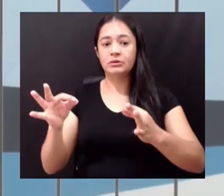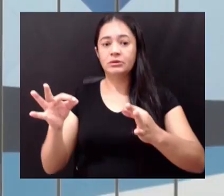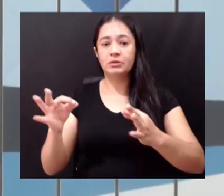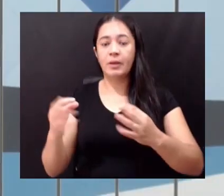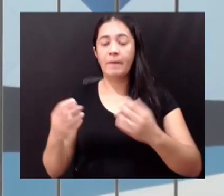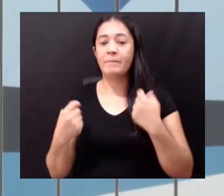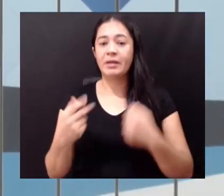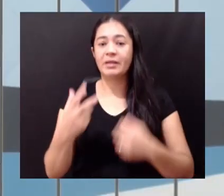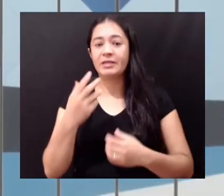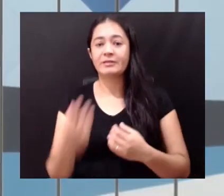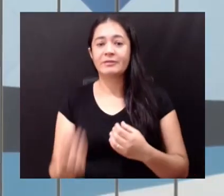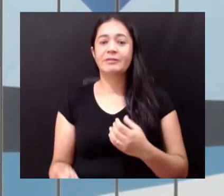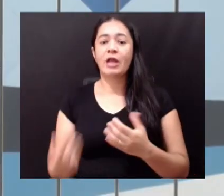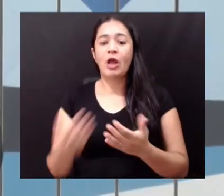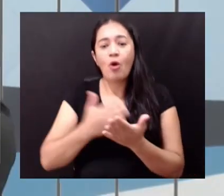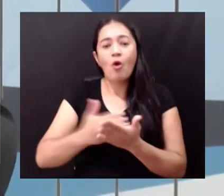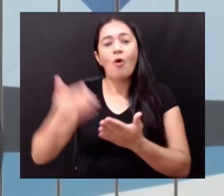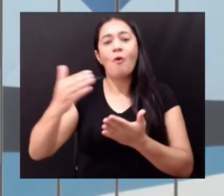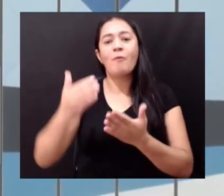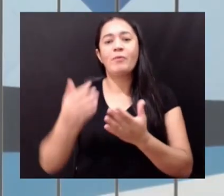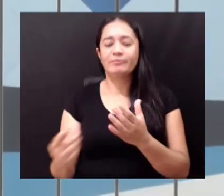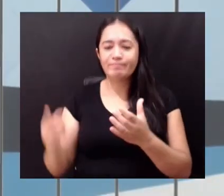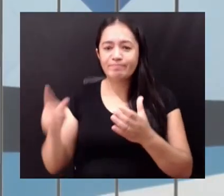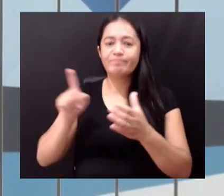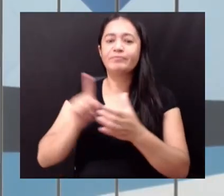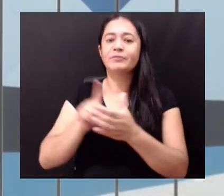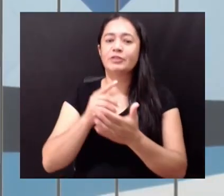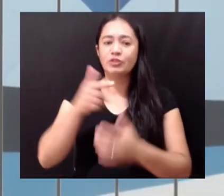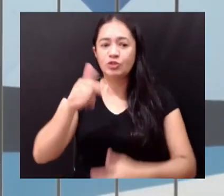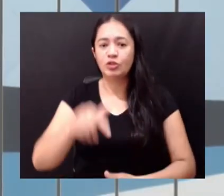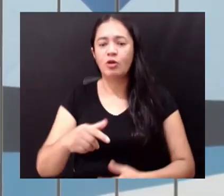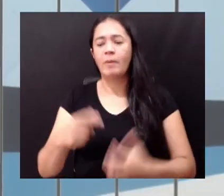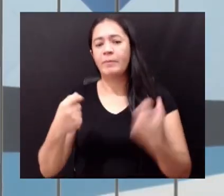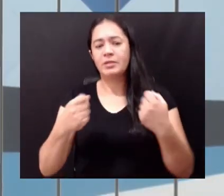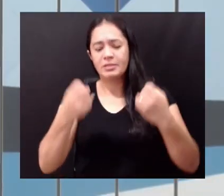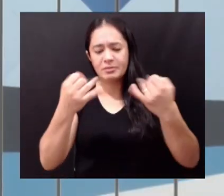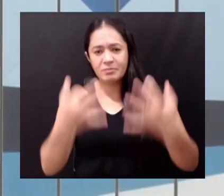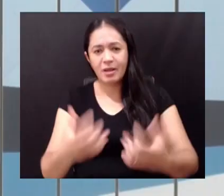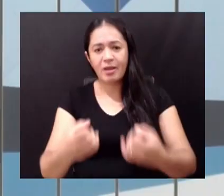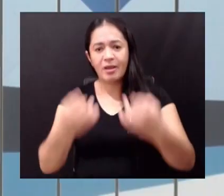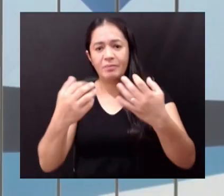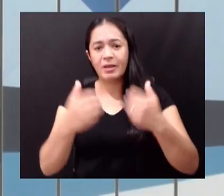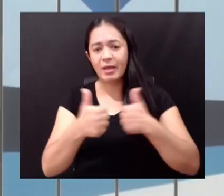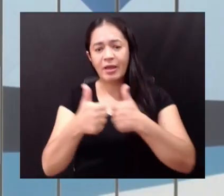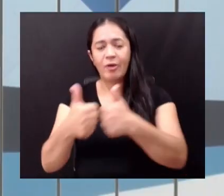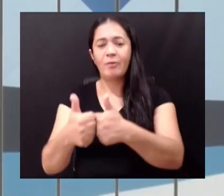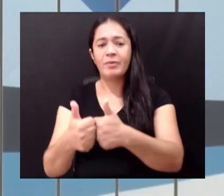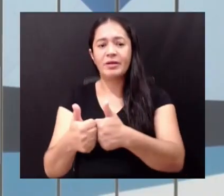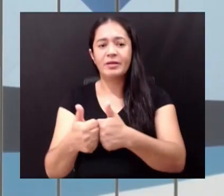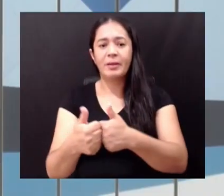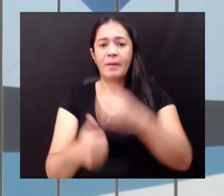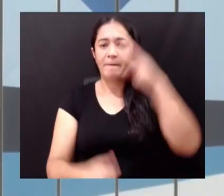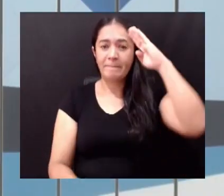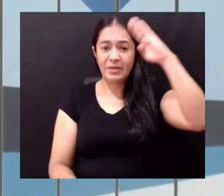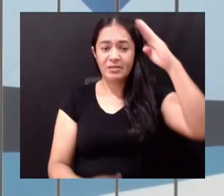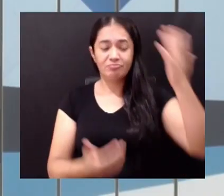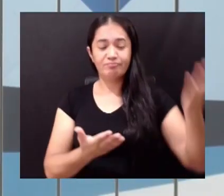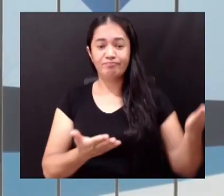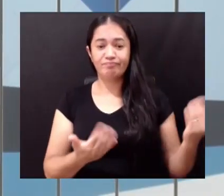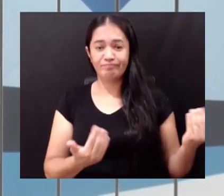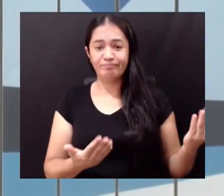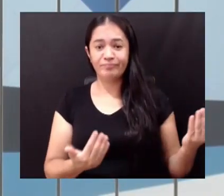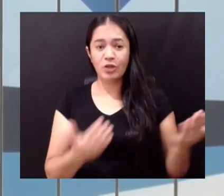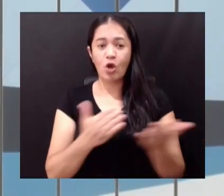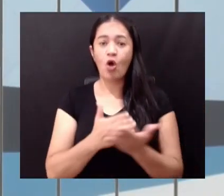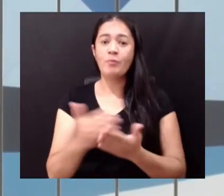colaboradores, fazer os novos acordos, explicar aquele ambiente e acompanhar. Especialmente as gerações mais jovens entraram no mercado de trabalho na